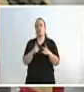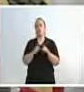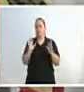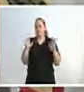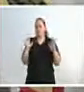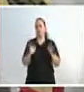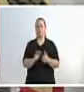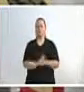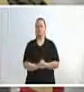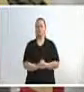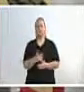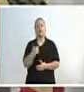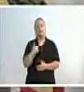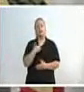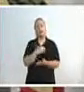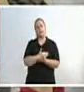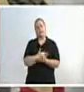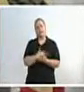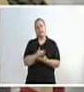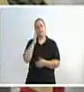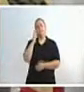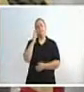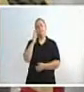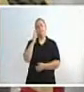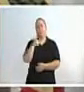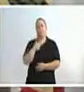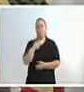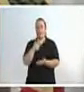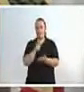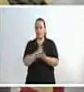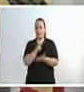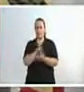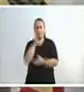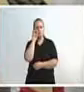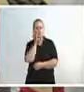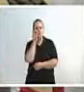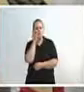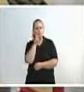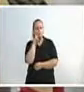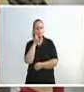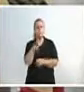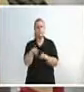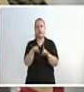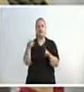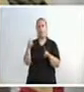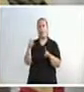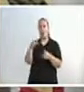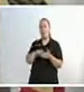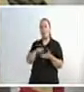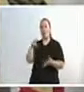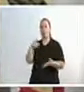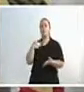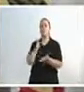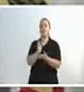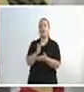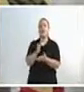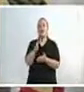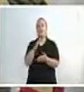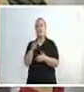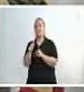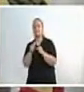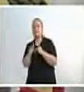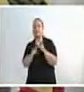Então, assim, aí eu comecei, aí eu não assisto muito, até porque às 8 horas eu já estou pelo centro, aqui na Câmara. Eu comecei a perceber, eu disse,